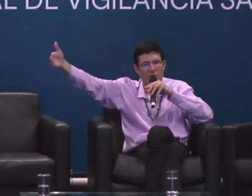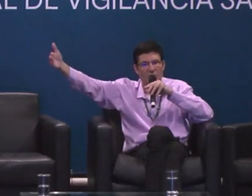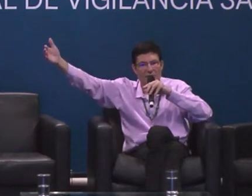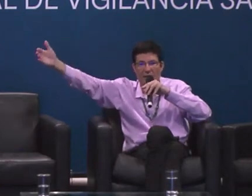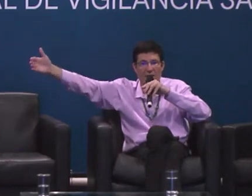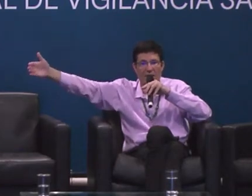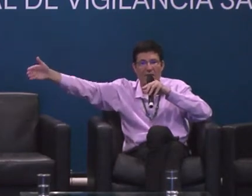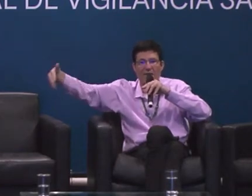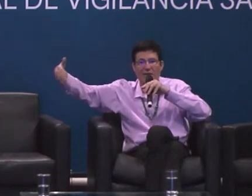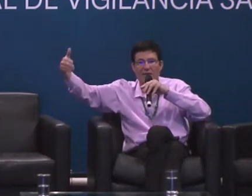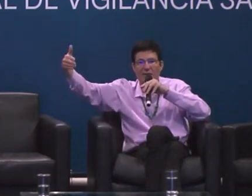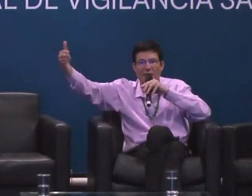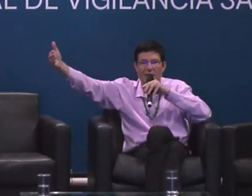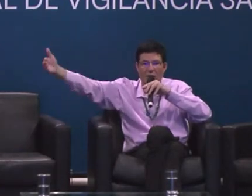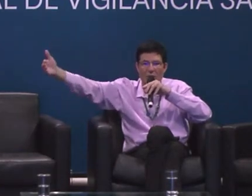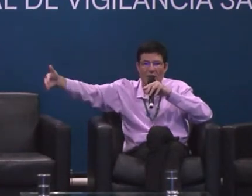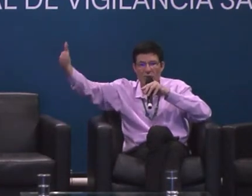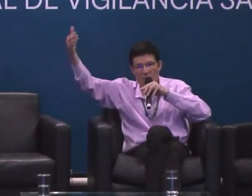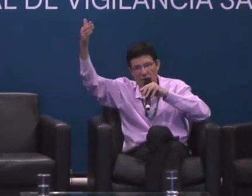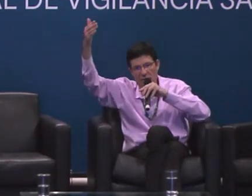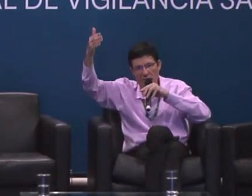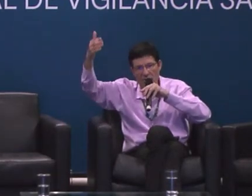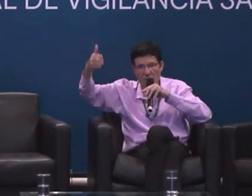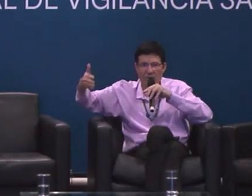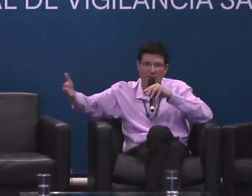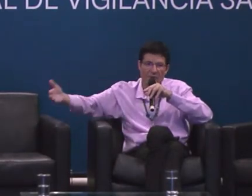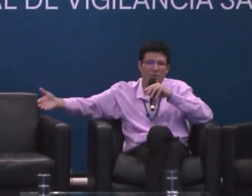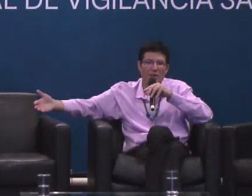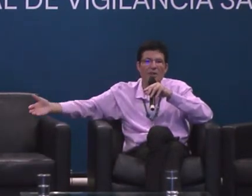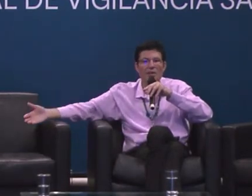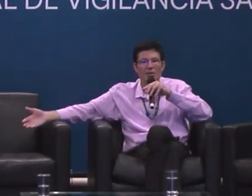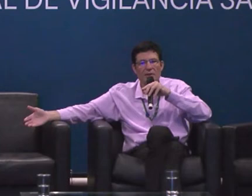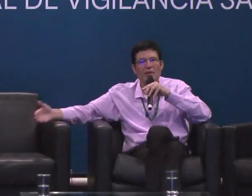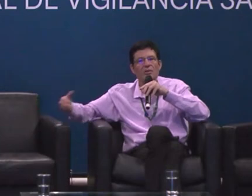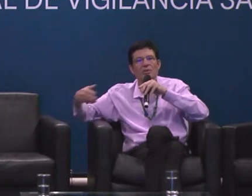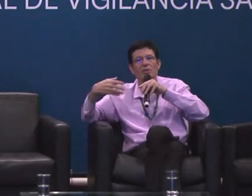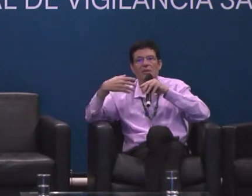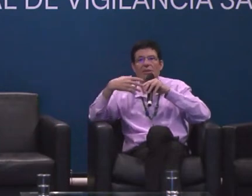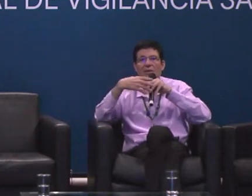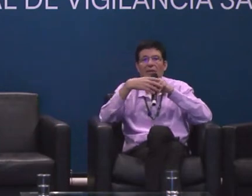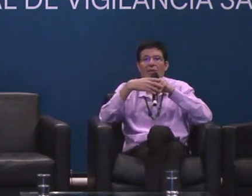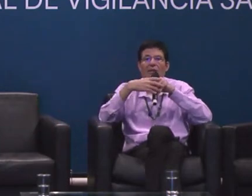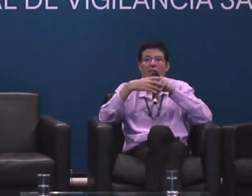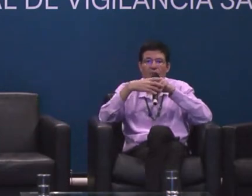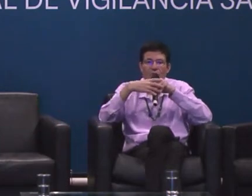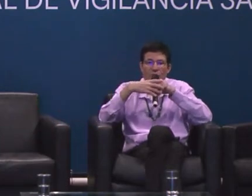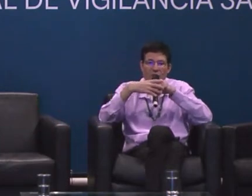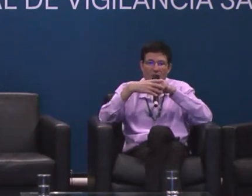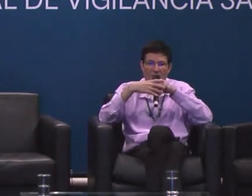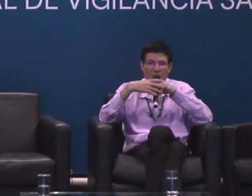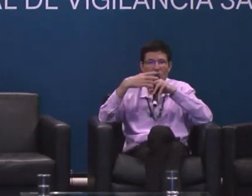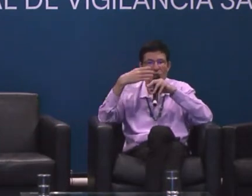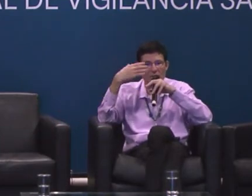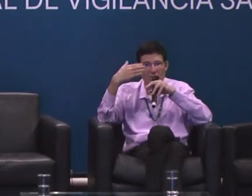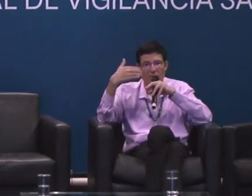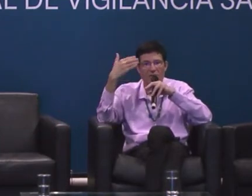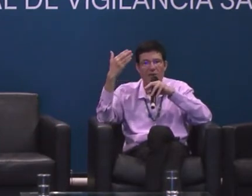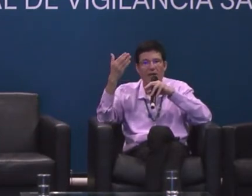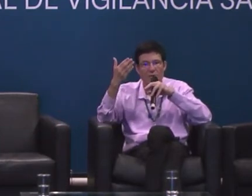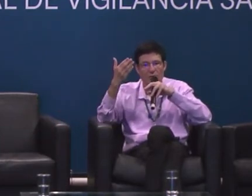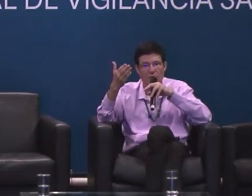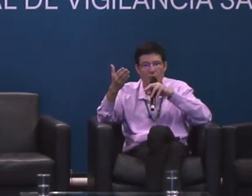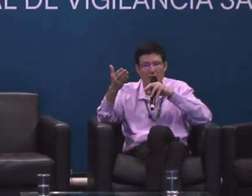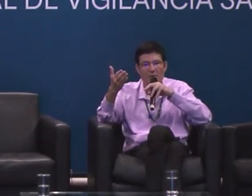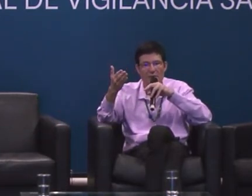até daqui a um ano, todas as normas deverão ser atualizadas. Ou seja, terá tempo suficiente, entendo eu, e você tem as